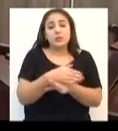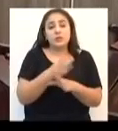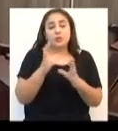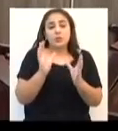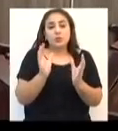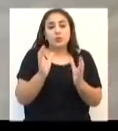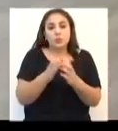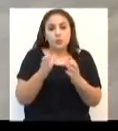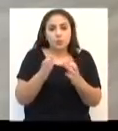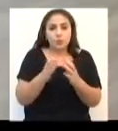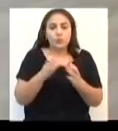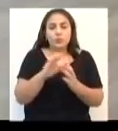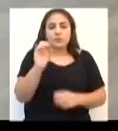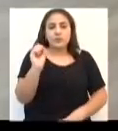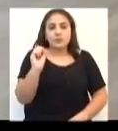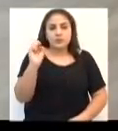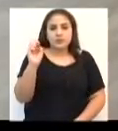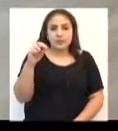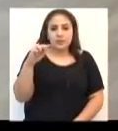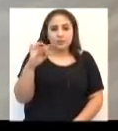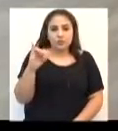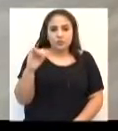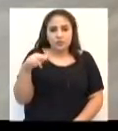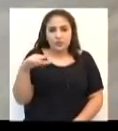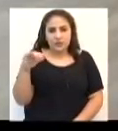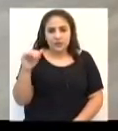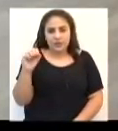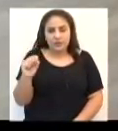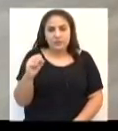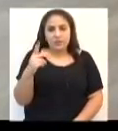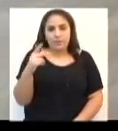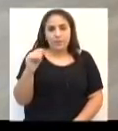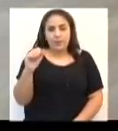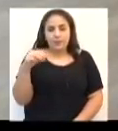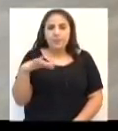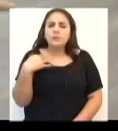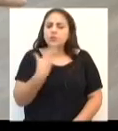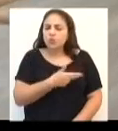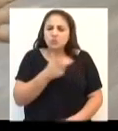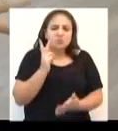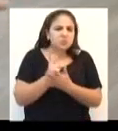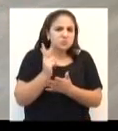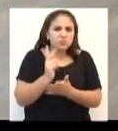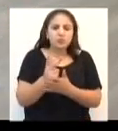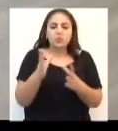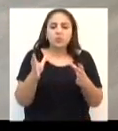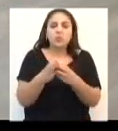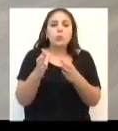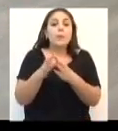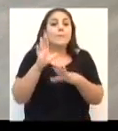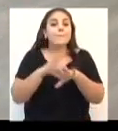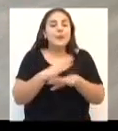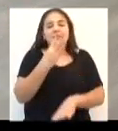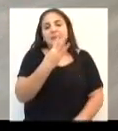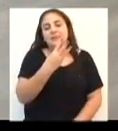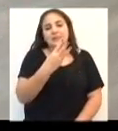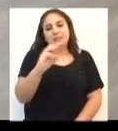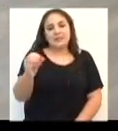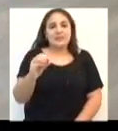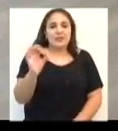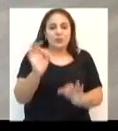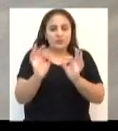Pampas. E a nossa posição continua a mesma, já elaborada em conjunto com mais de 30